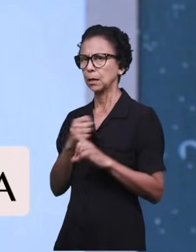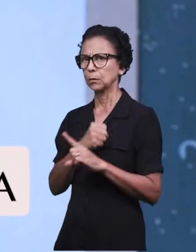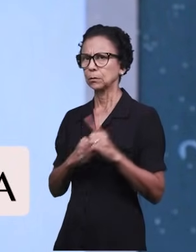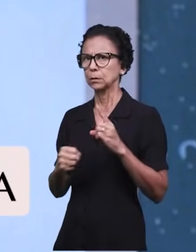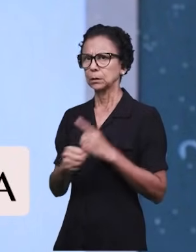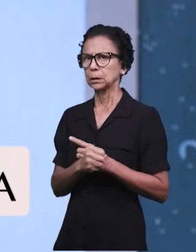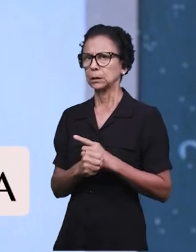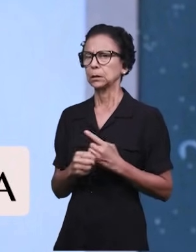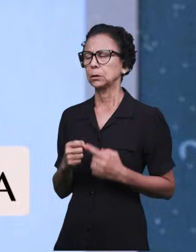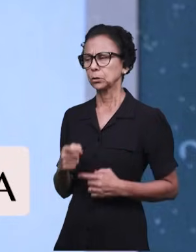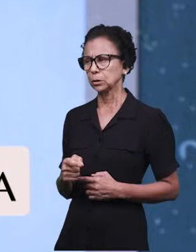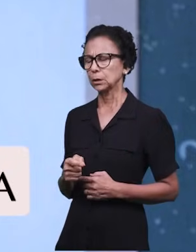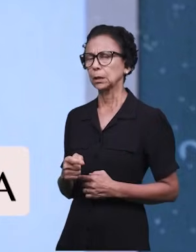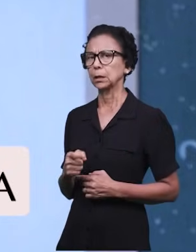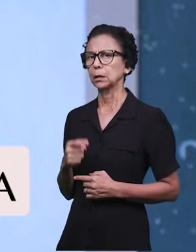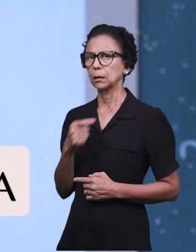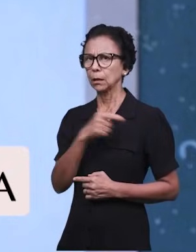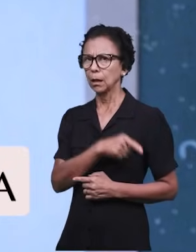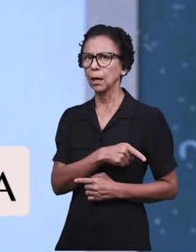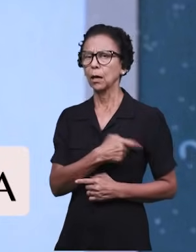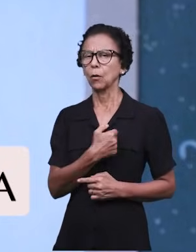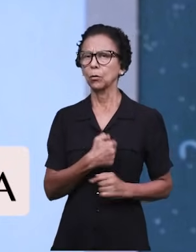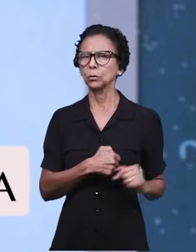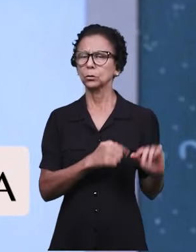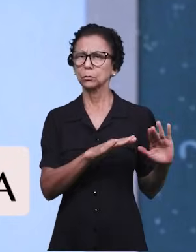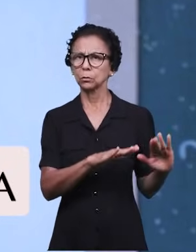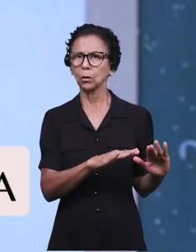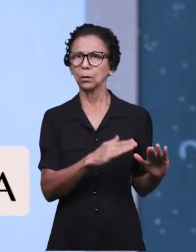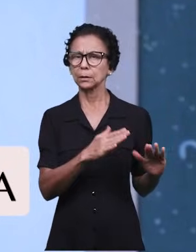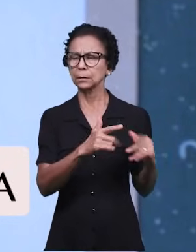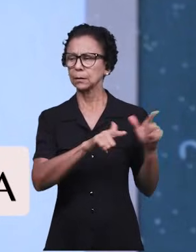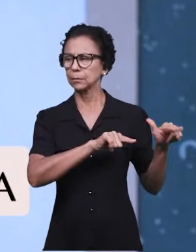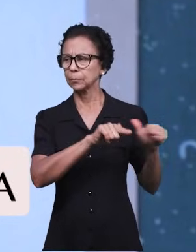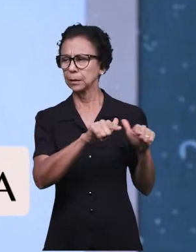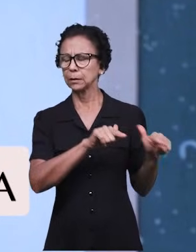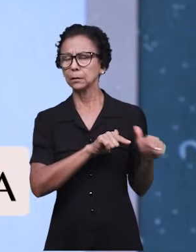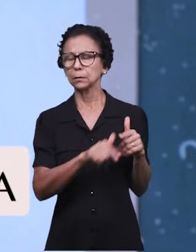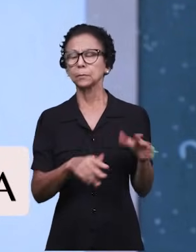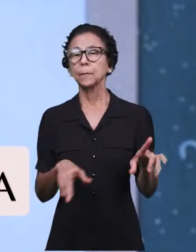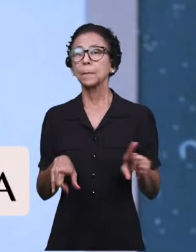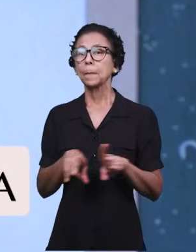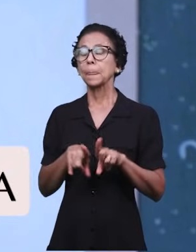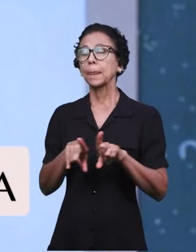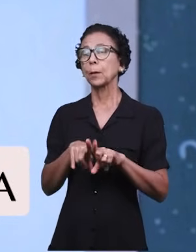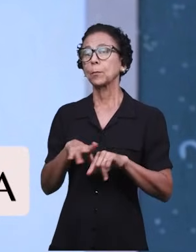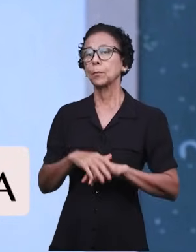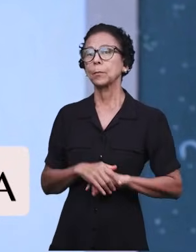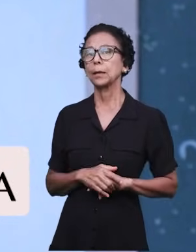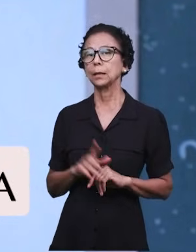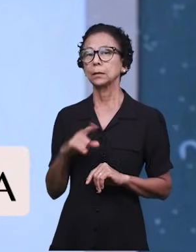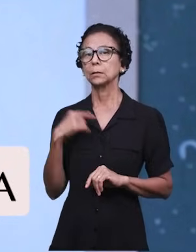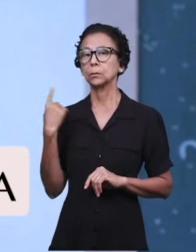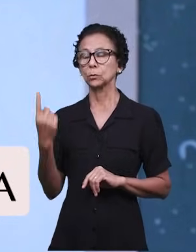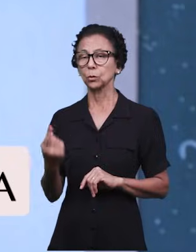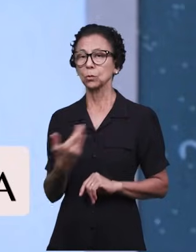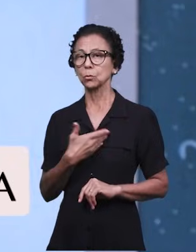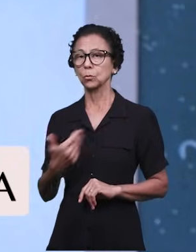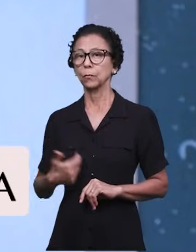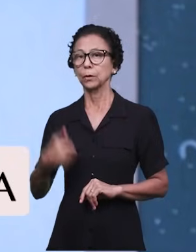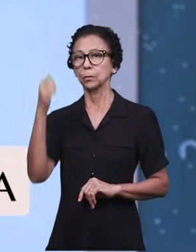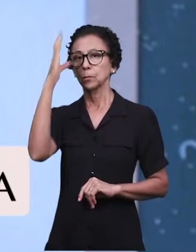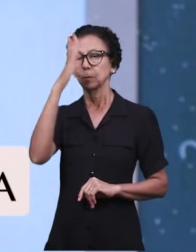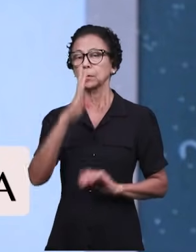país onde servimos. E também, representando o governo brasileiro,